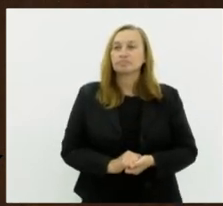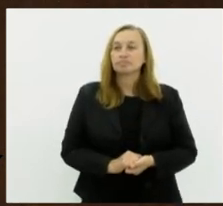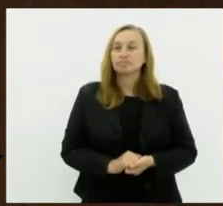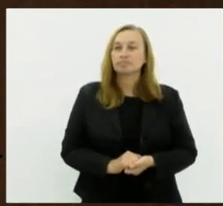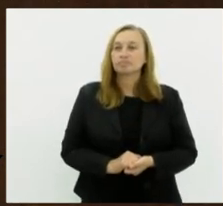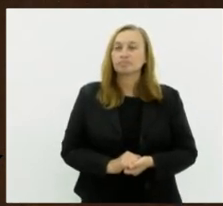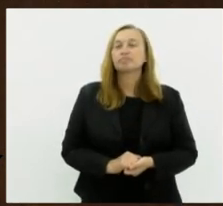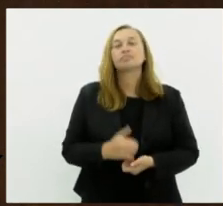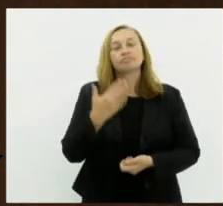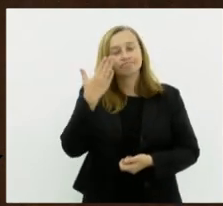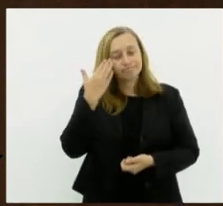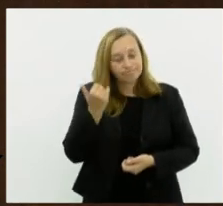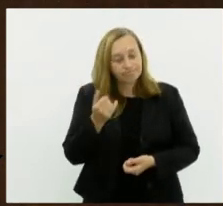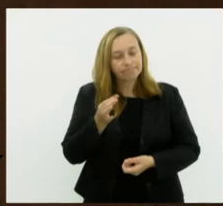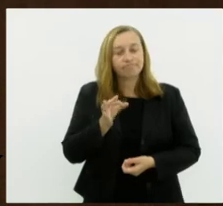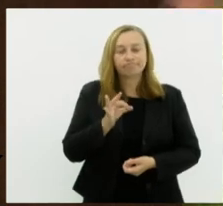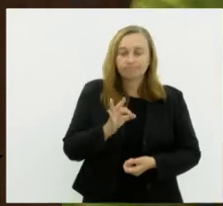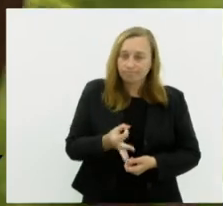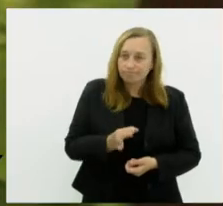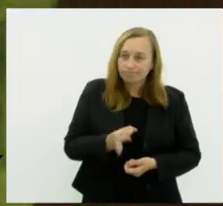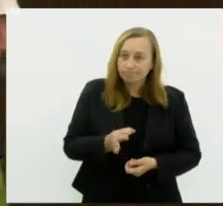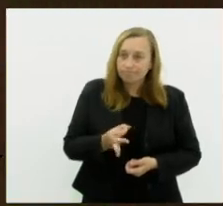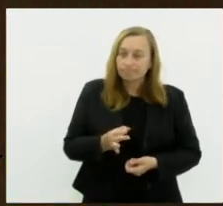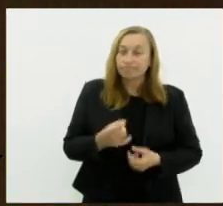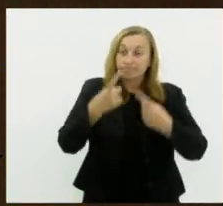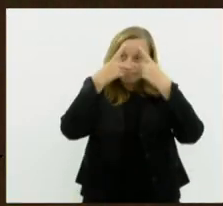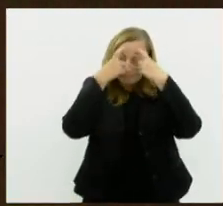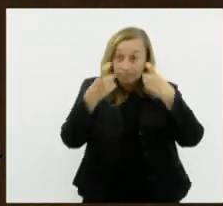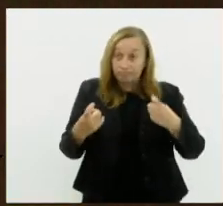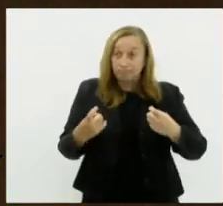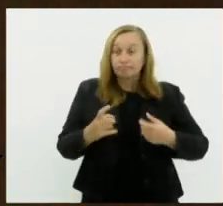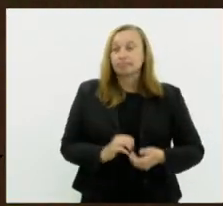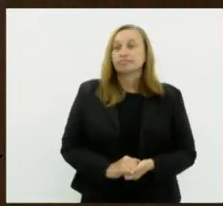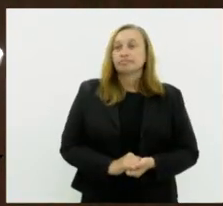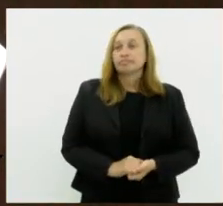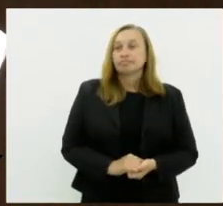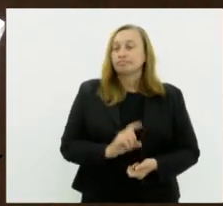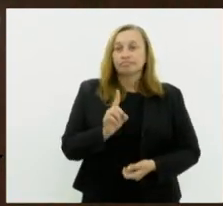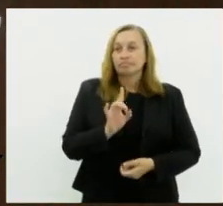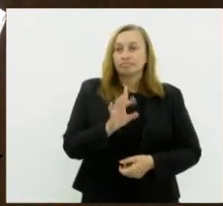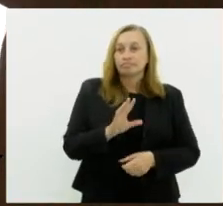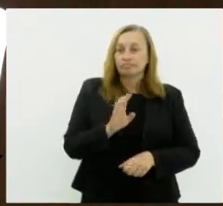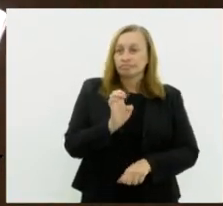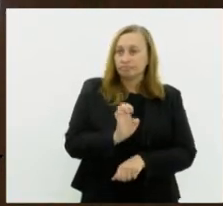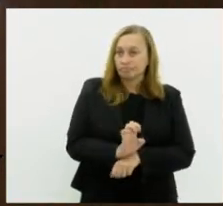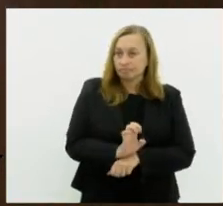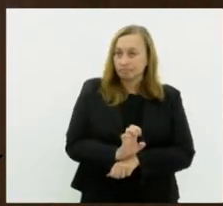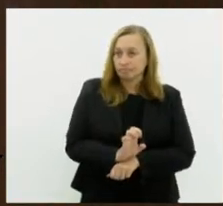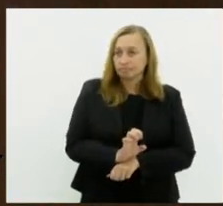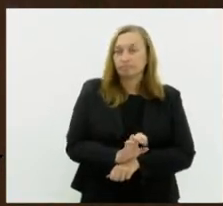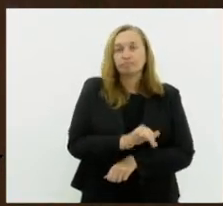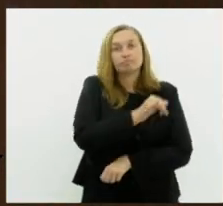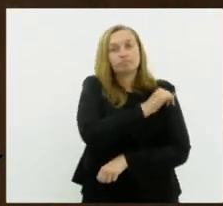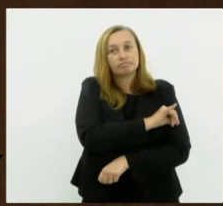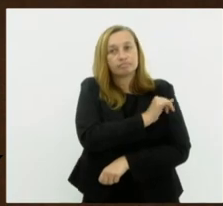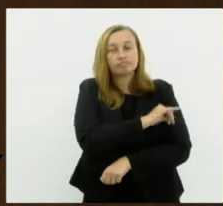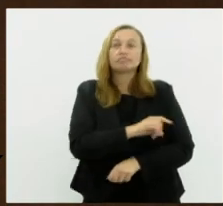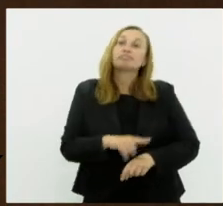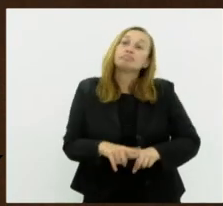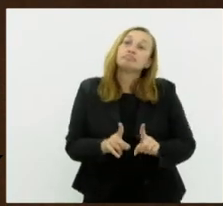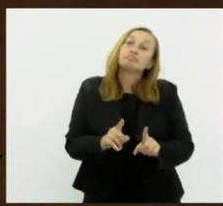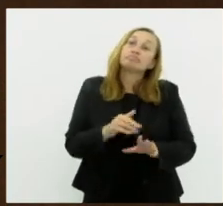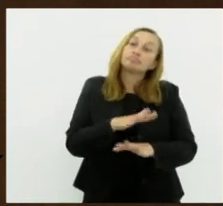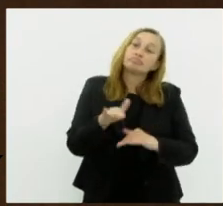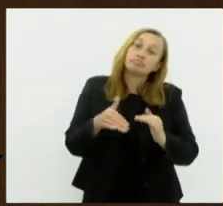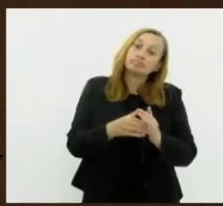A gente sabe perfeitamente que a violência não é só no Estado do Rio de Janeiro, mas em